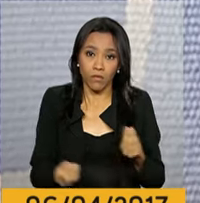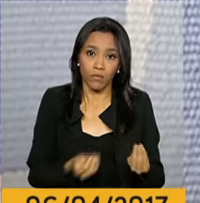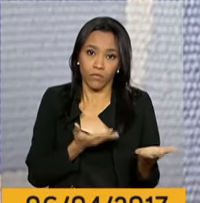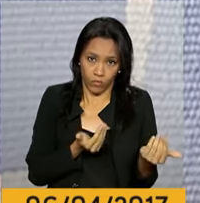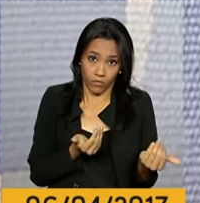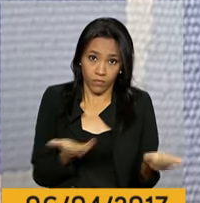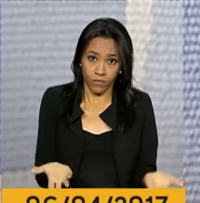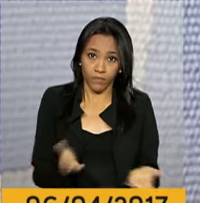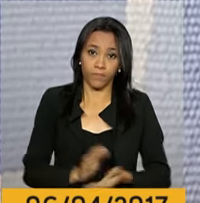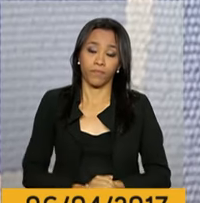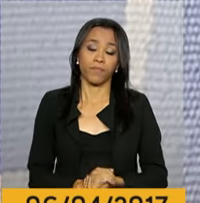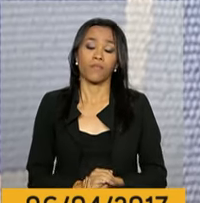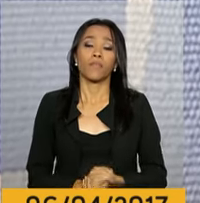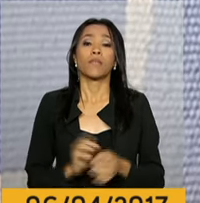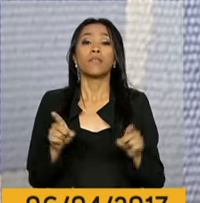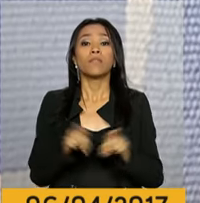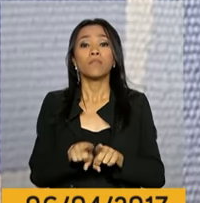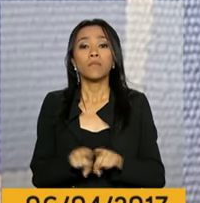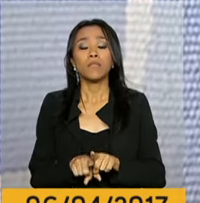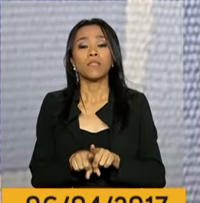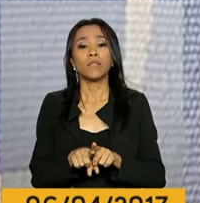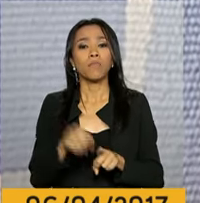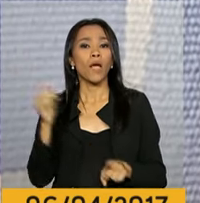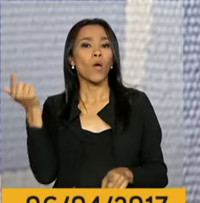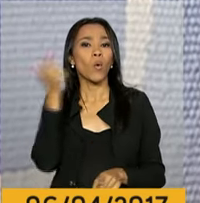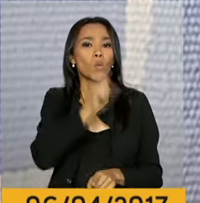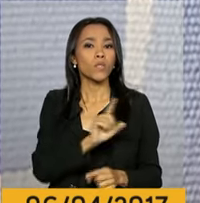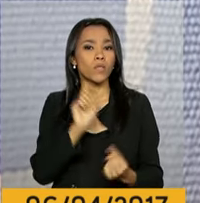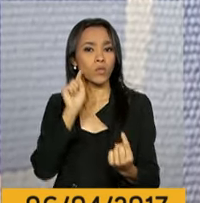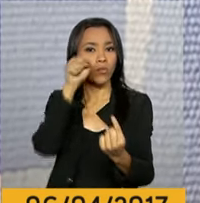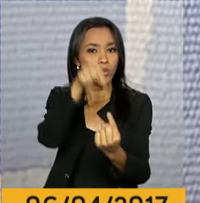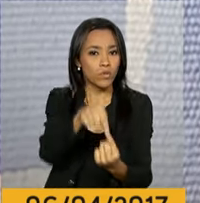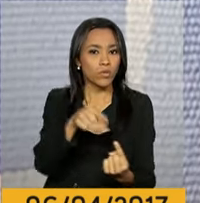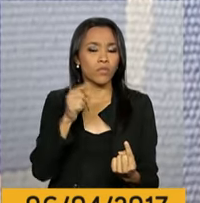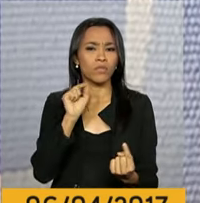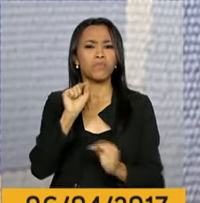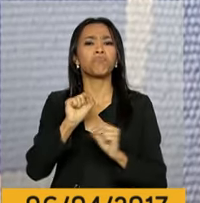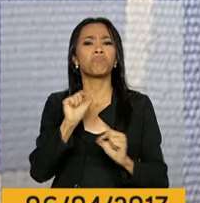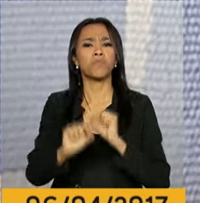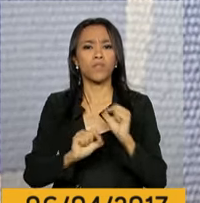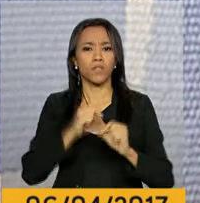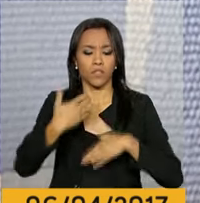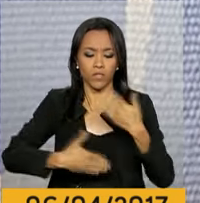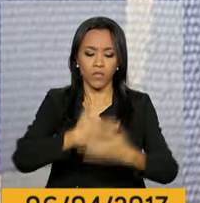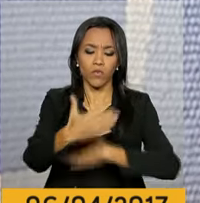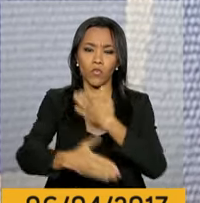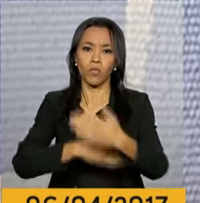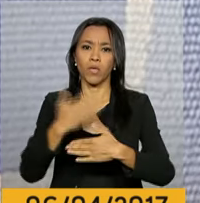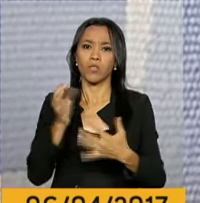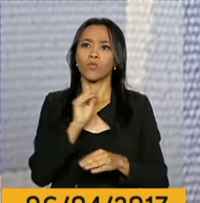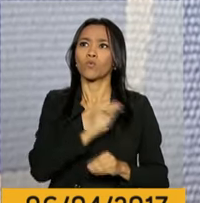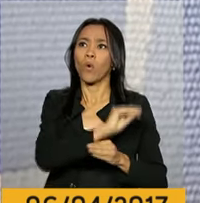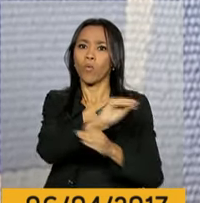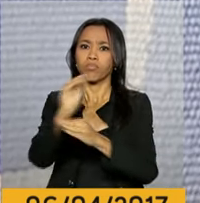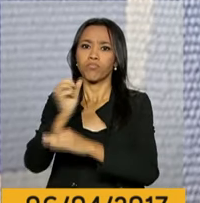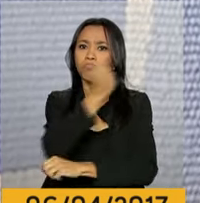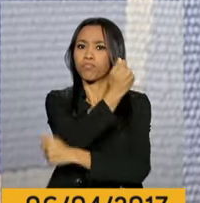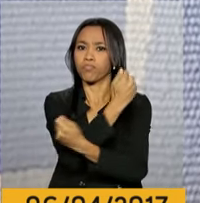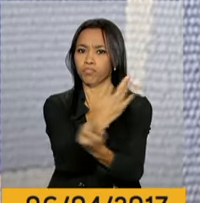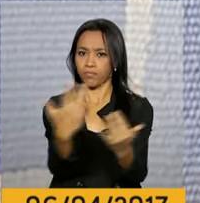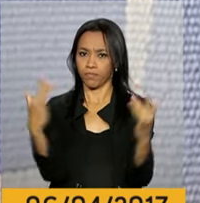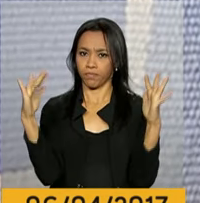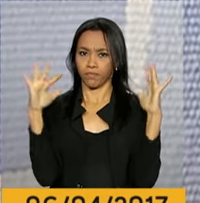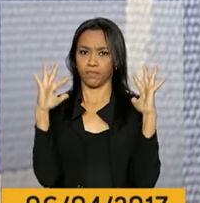e também para o atingimento dos objetivos de desenvolvimento sustentável. O Brasil se